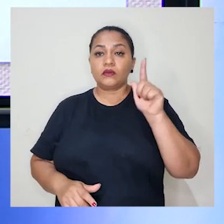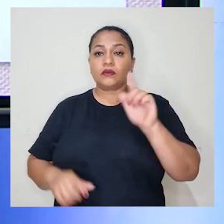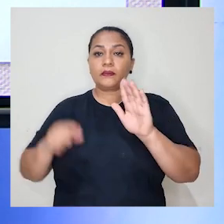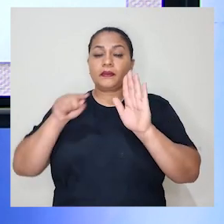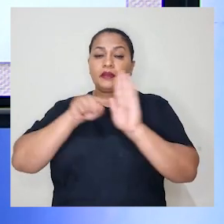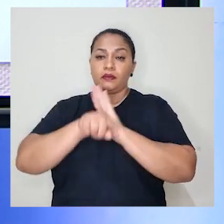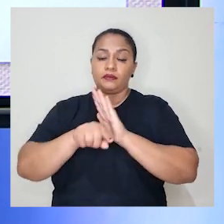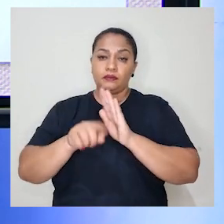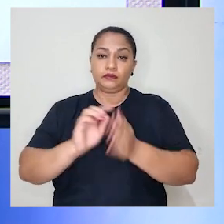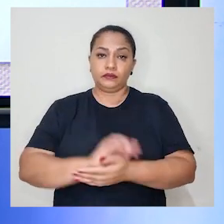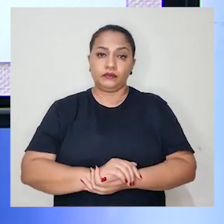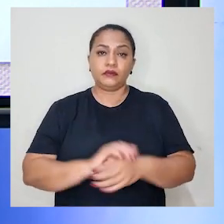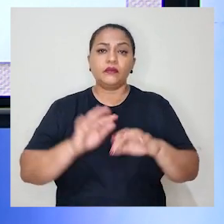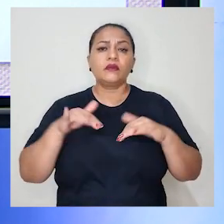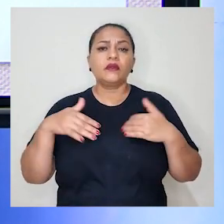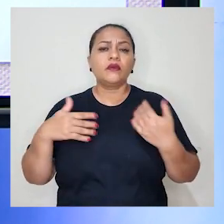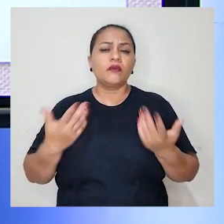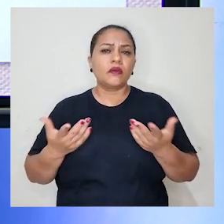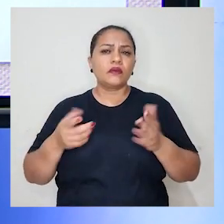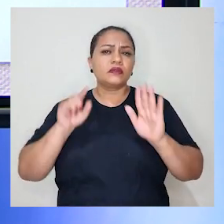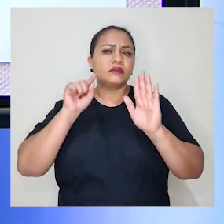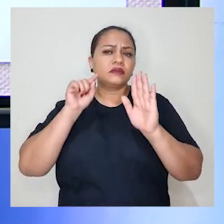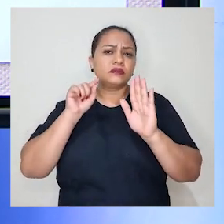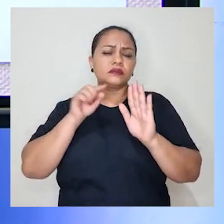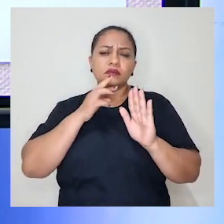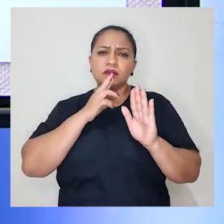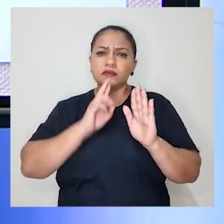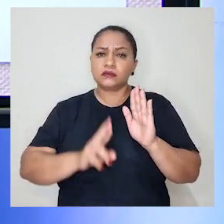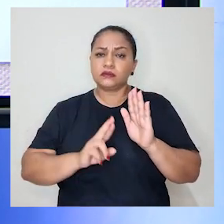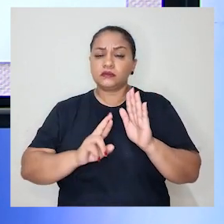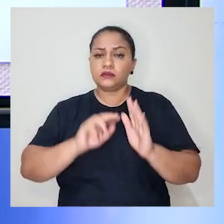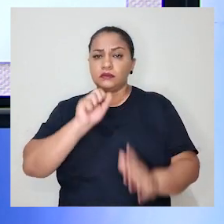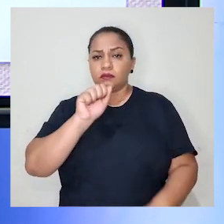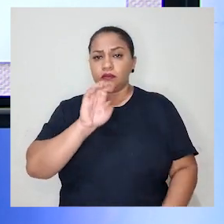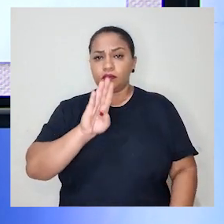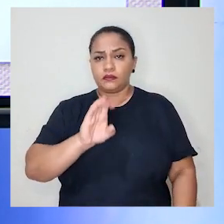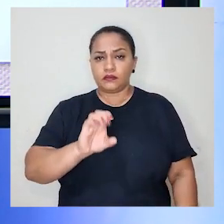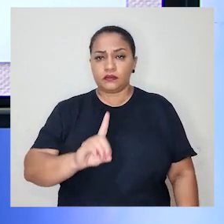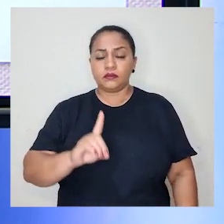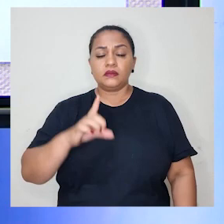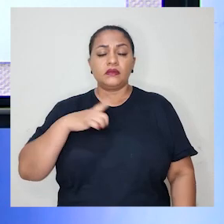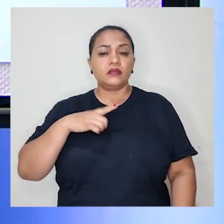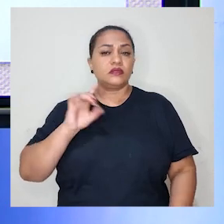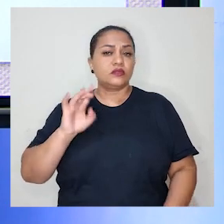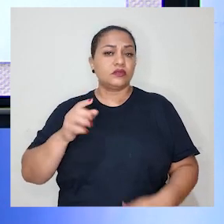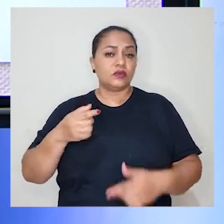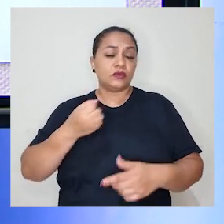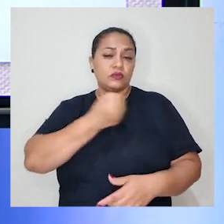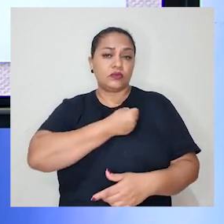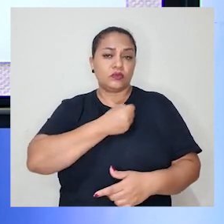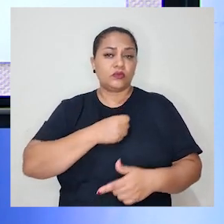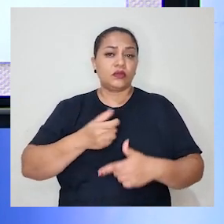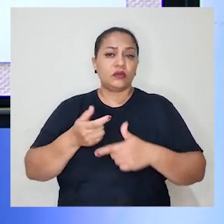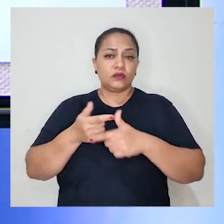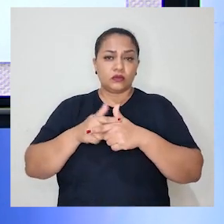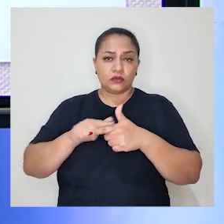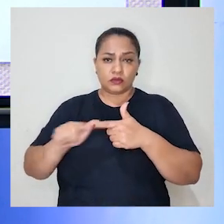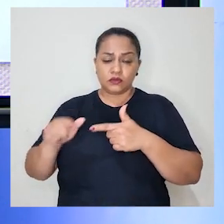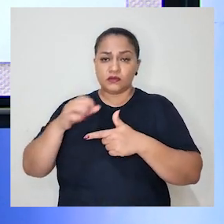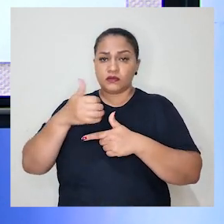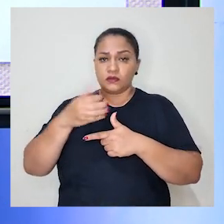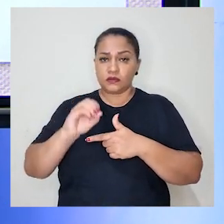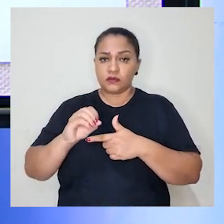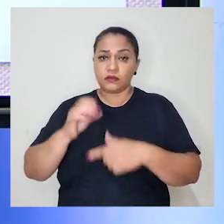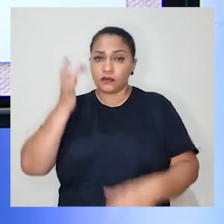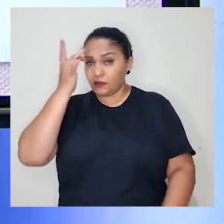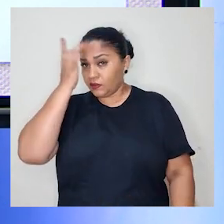Próximo exercício. Qual das alternativas a seguir contém apenas números divisíveis por 10? Muito fácil.